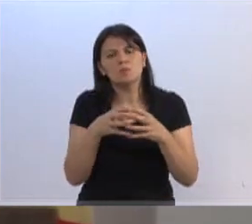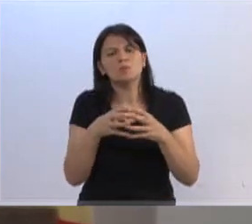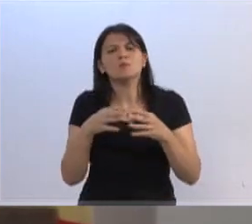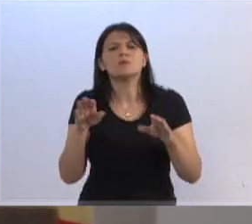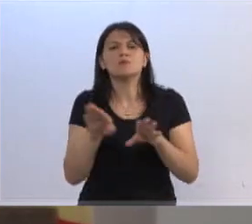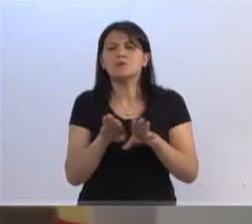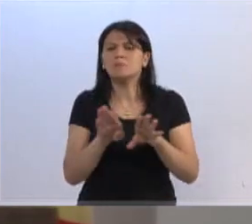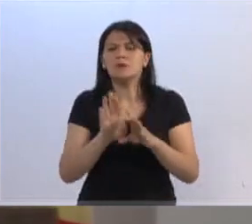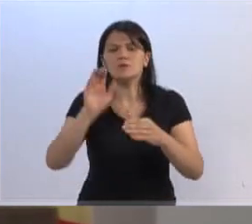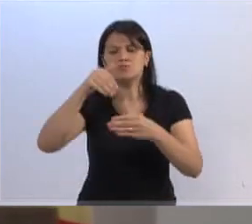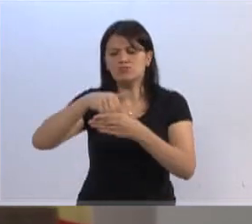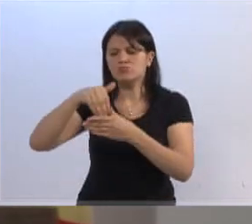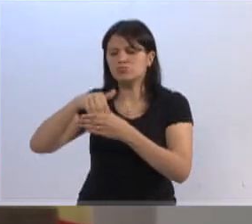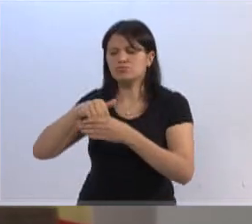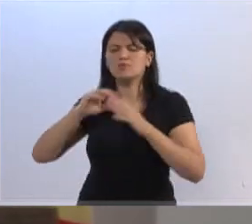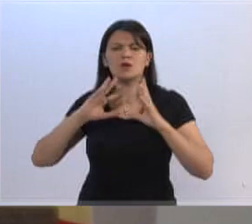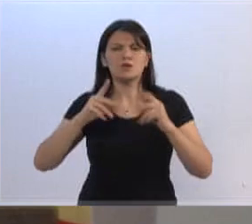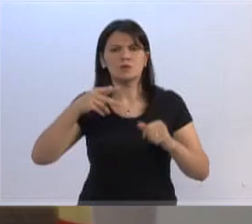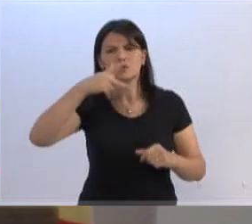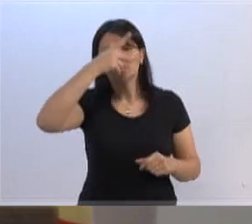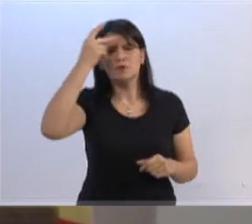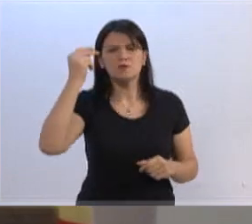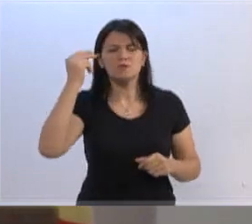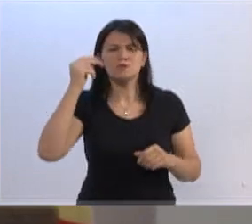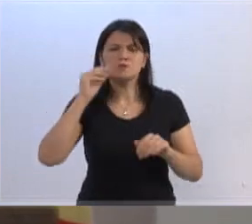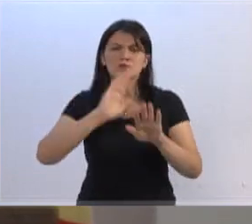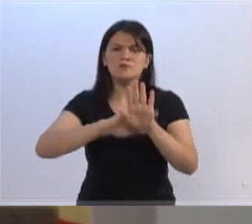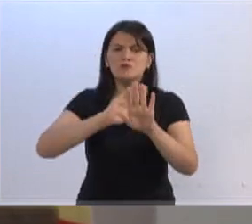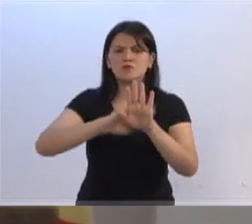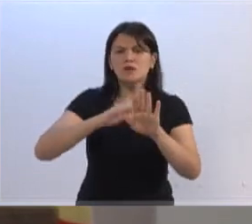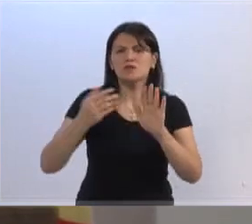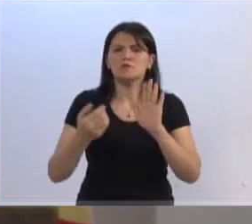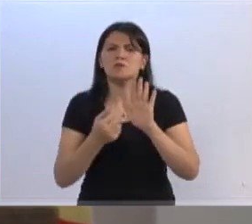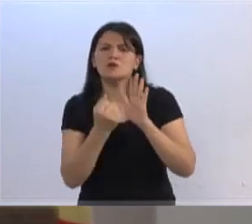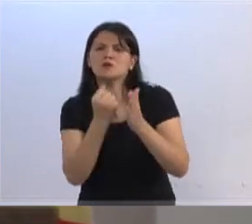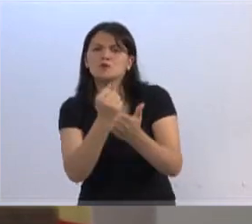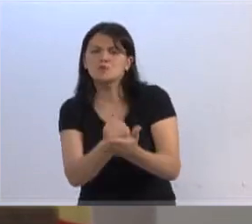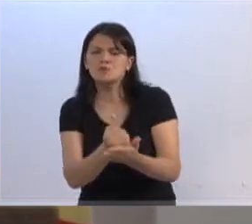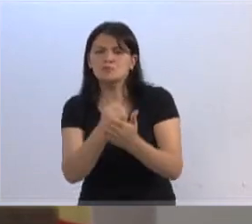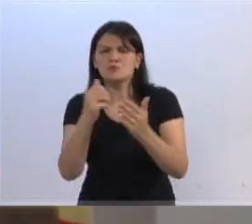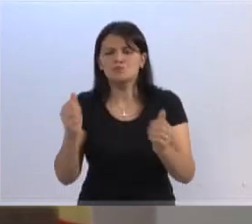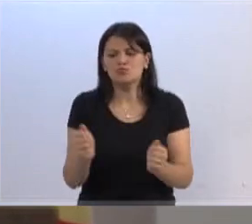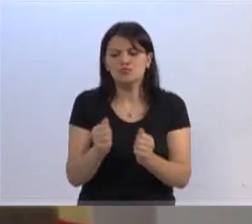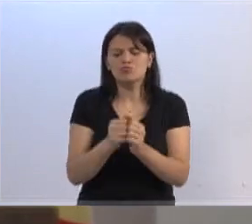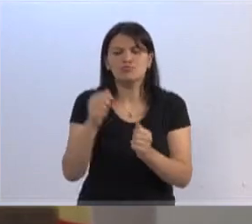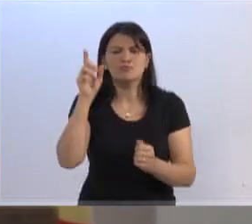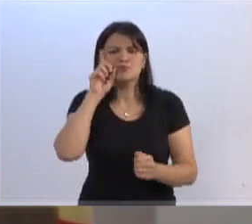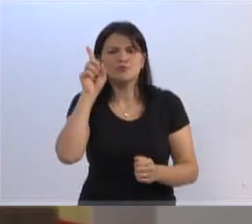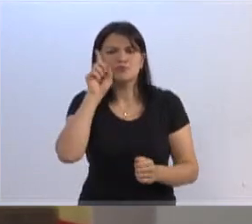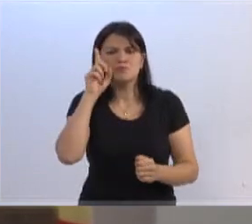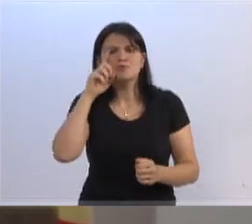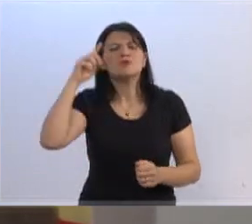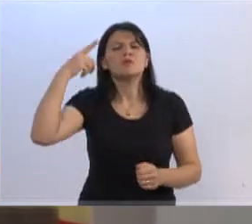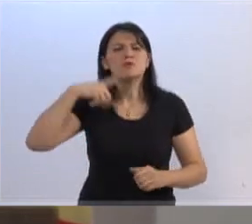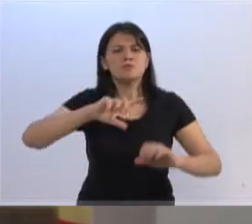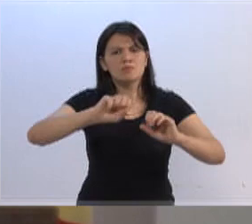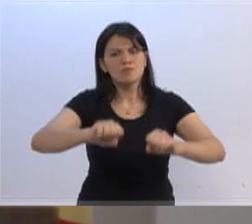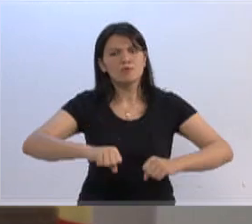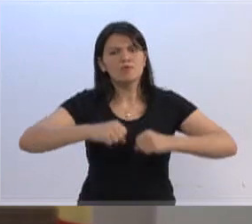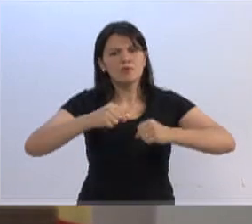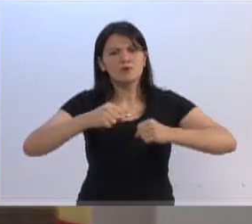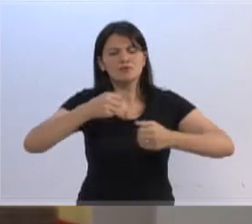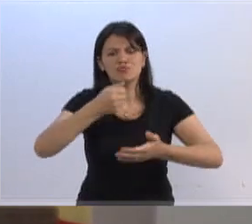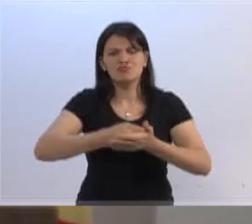os nossos eleitores e a todas as pessoas que, direto ou indiretamente, nos ajudam, nos auxiliam no dia a dia, para que a gente tenha a força de estar